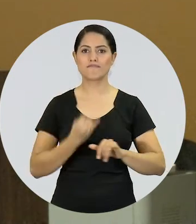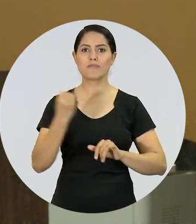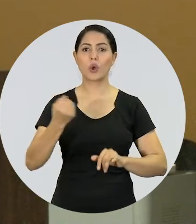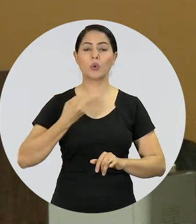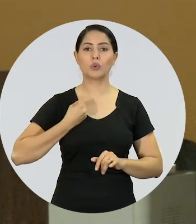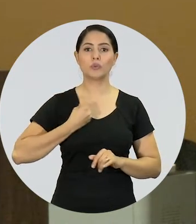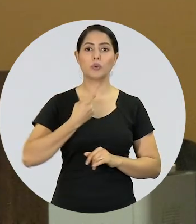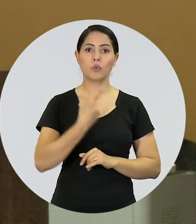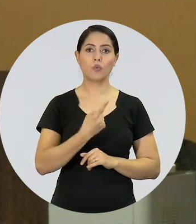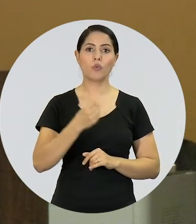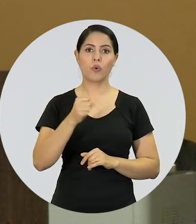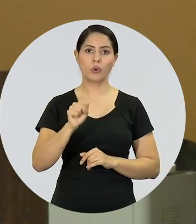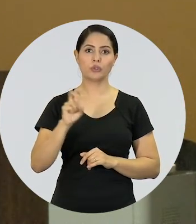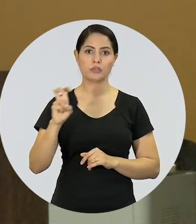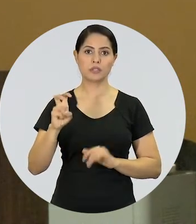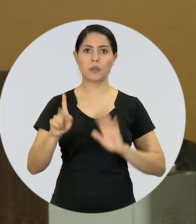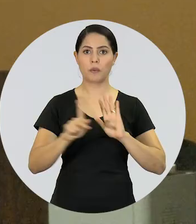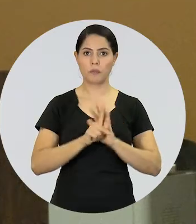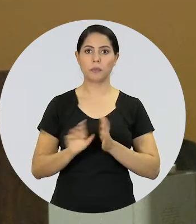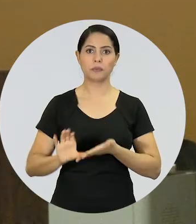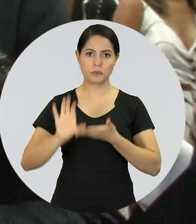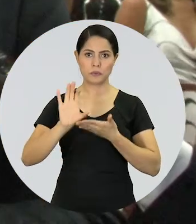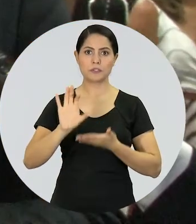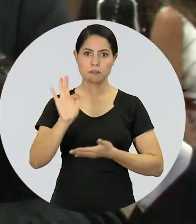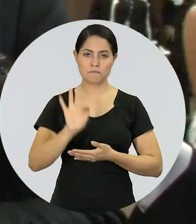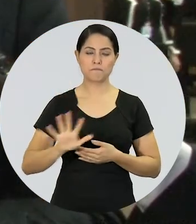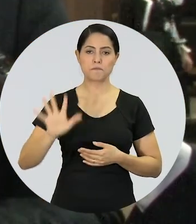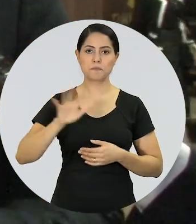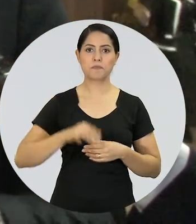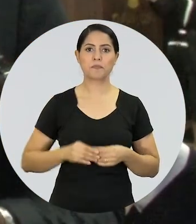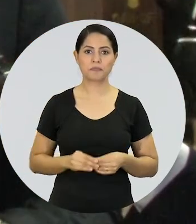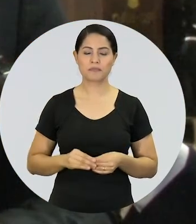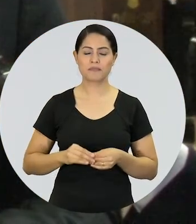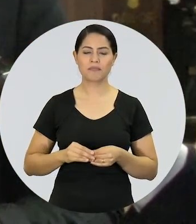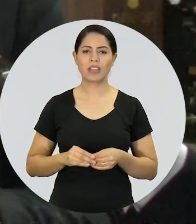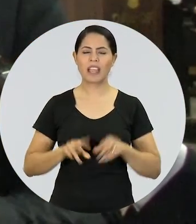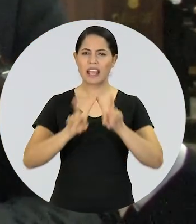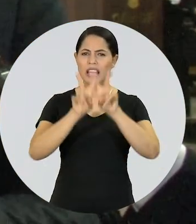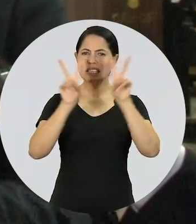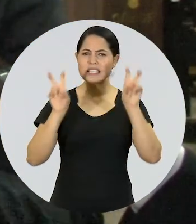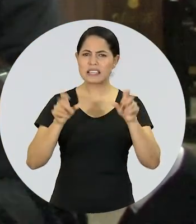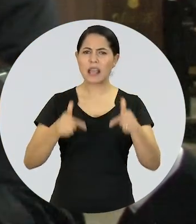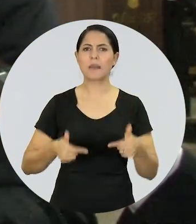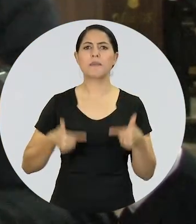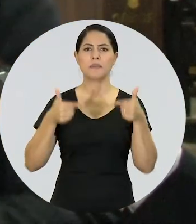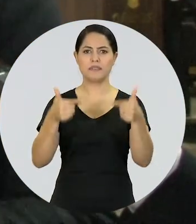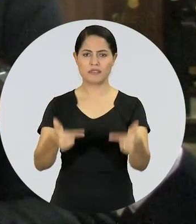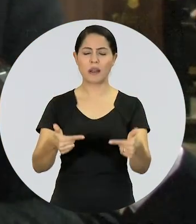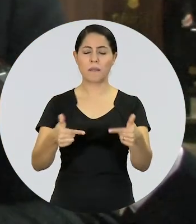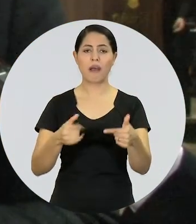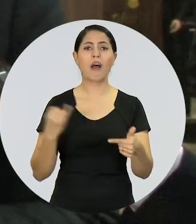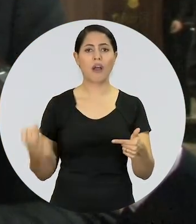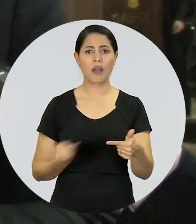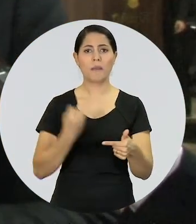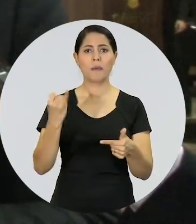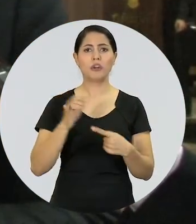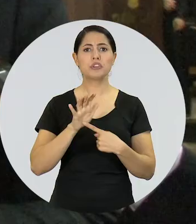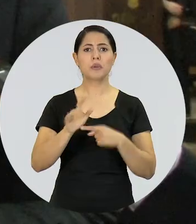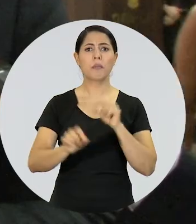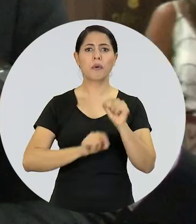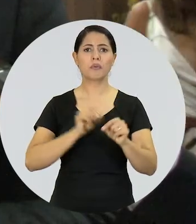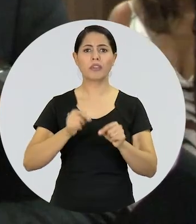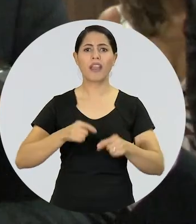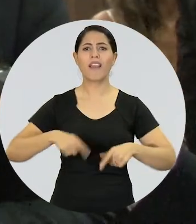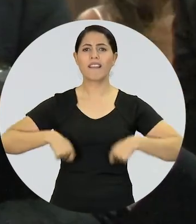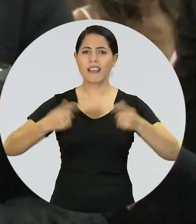ao provimento 185 do Conselho Federal. O portal da transparência moderno, que mostra todos os gastos e despesas da OAB